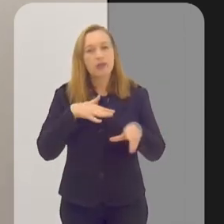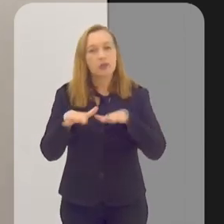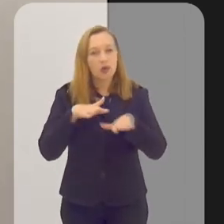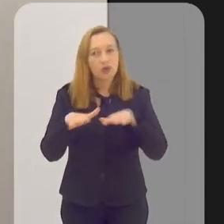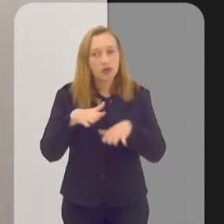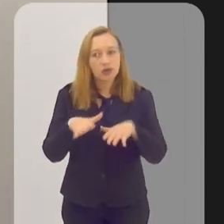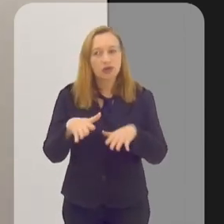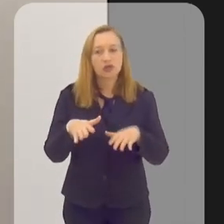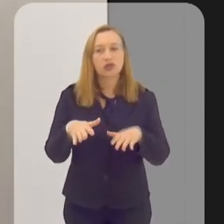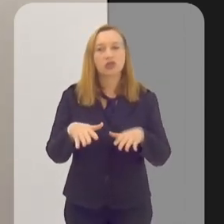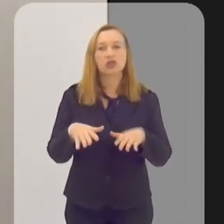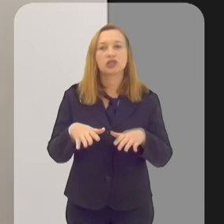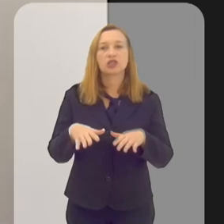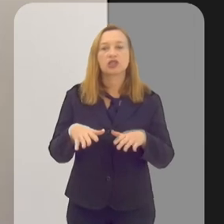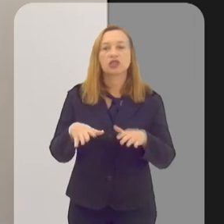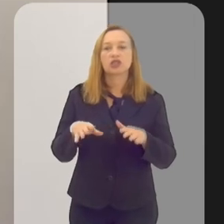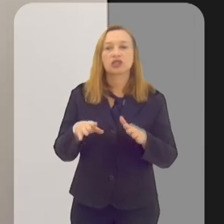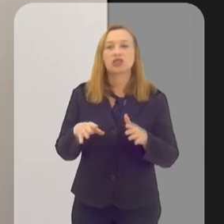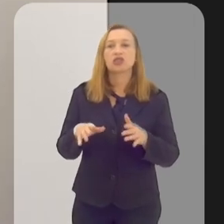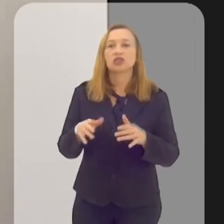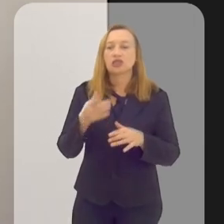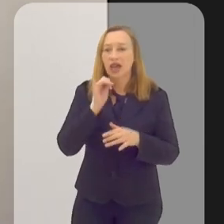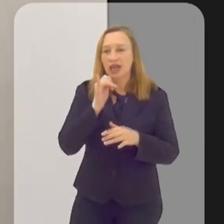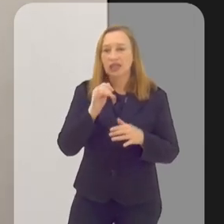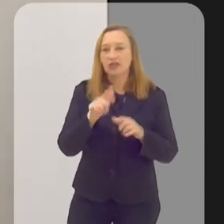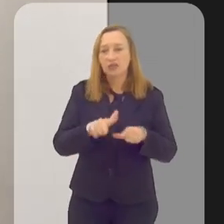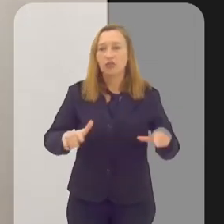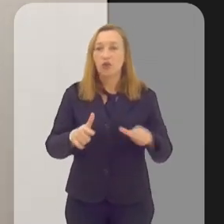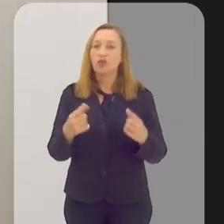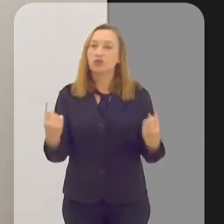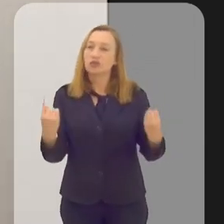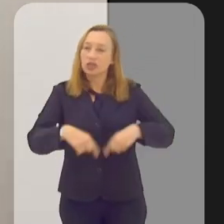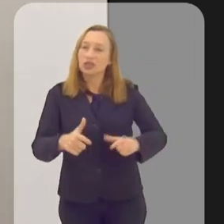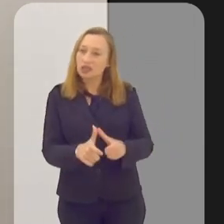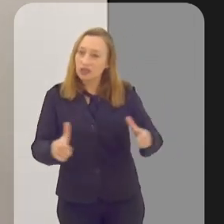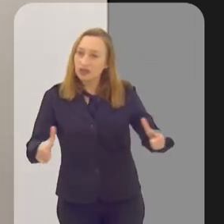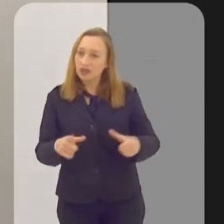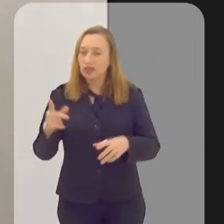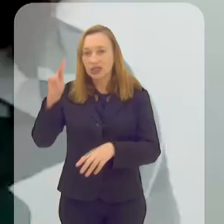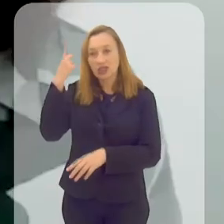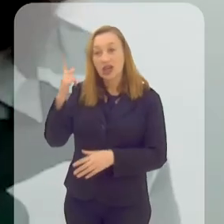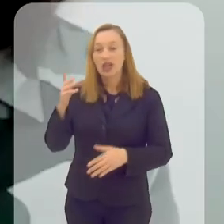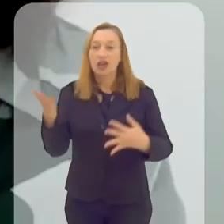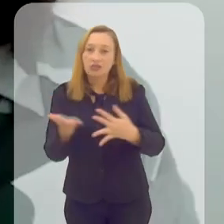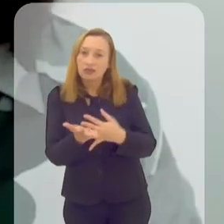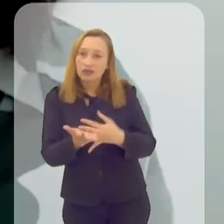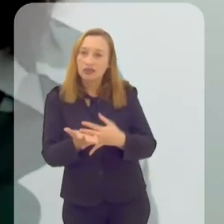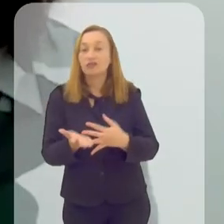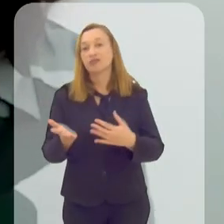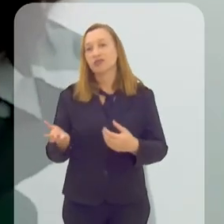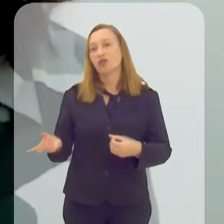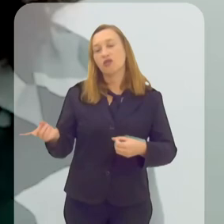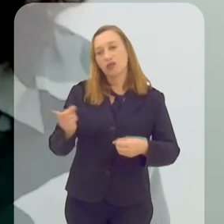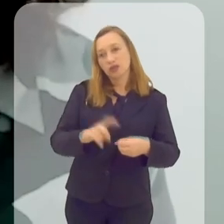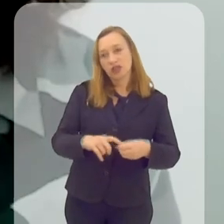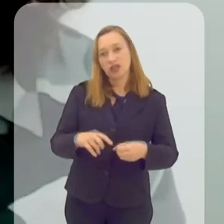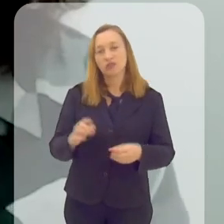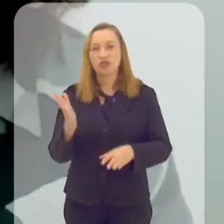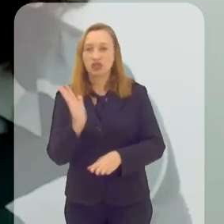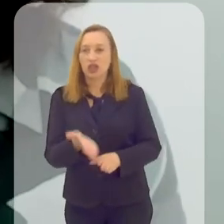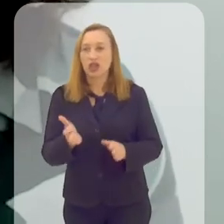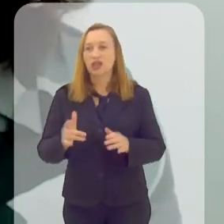gente já percebe esse movimento de desconstrução das narrativas vazias. É o grande desafio aí da história. A gente vai